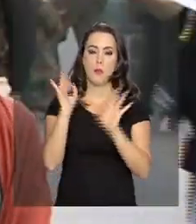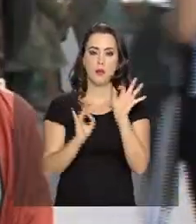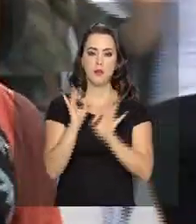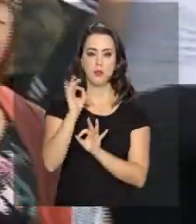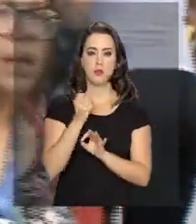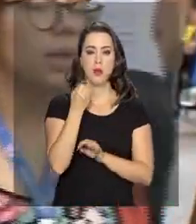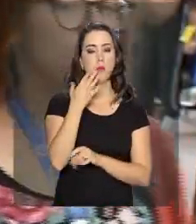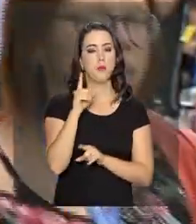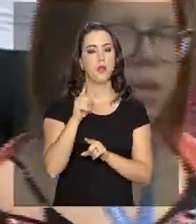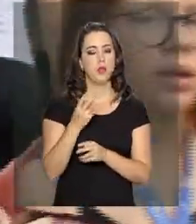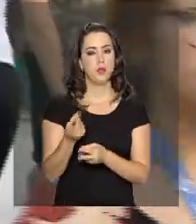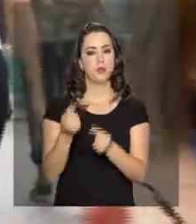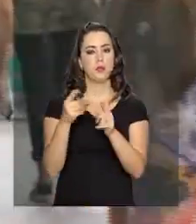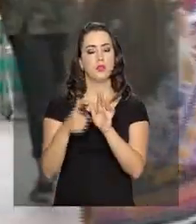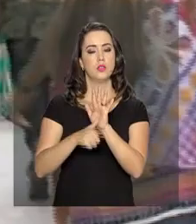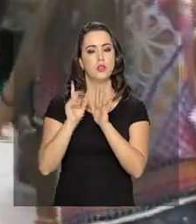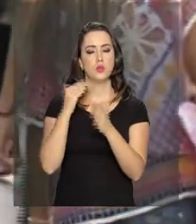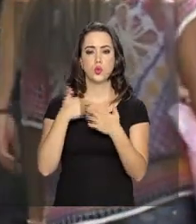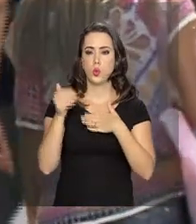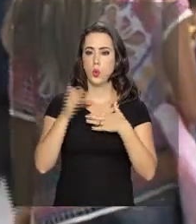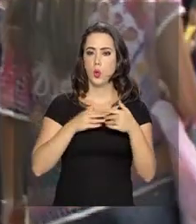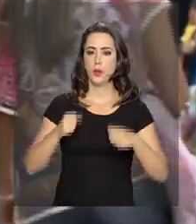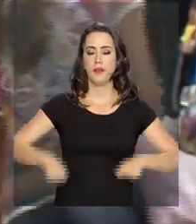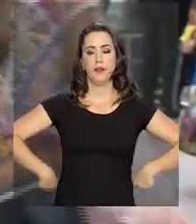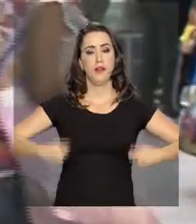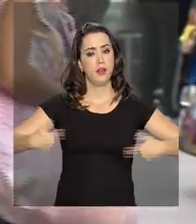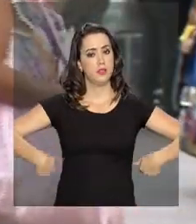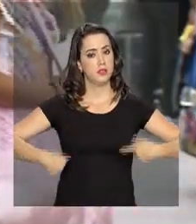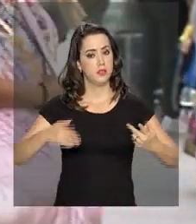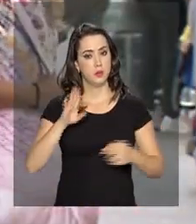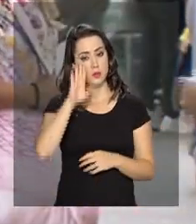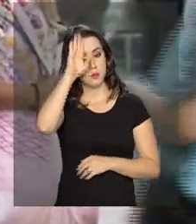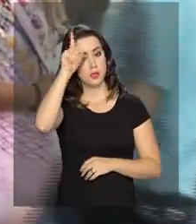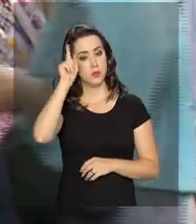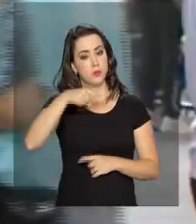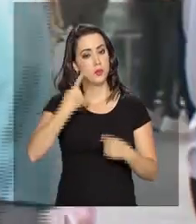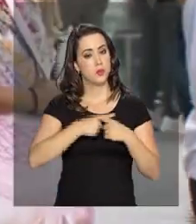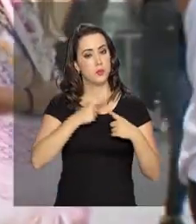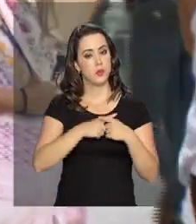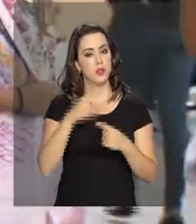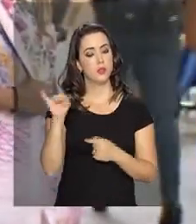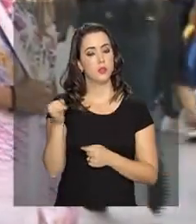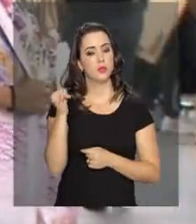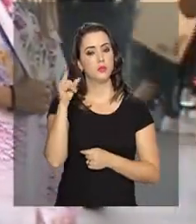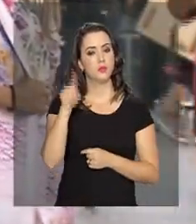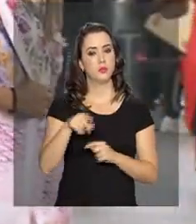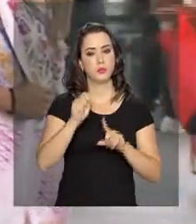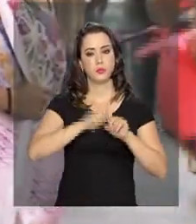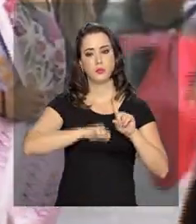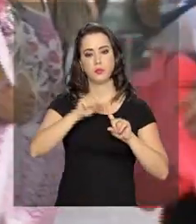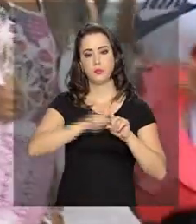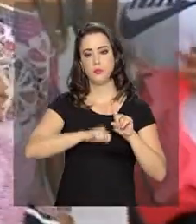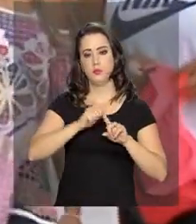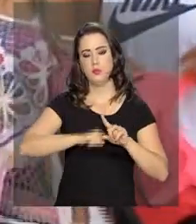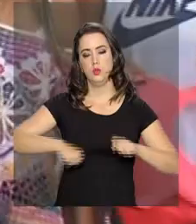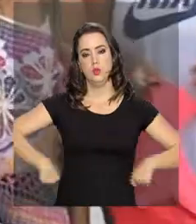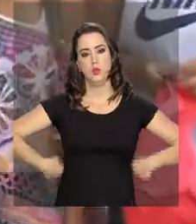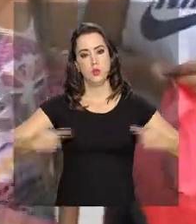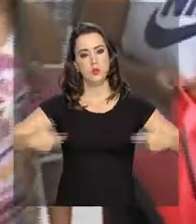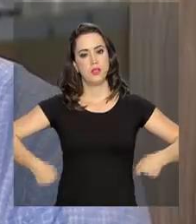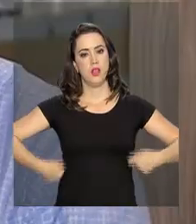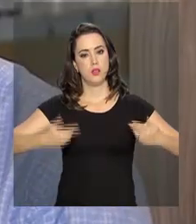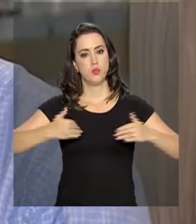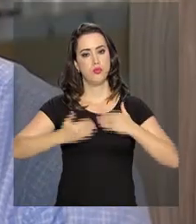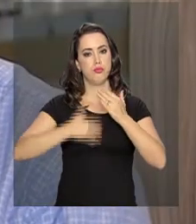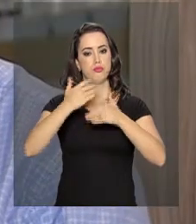as finanças antes de realizar qualquer despesa, principalmente porque janeiro é o mês em que os gastos costumam